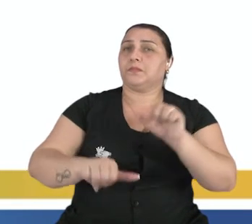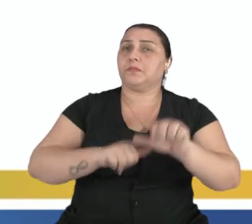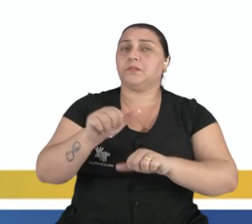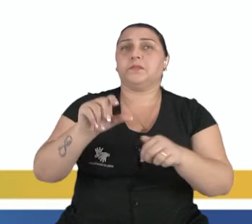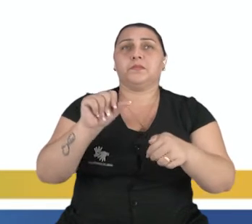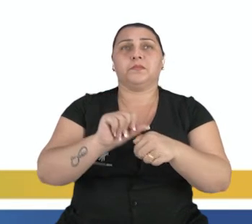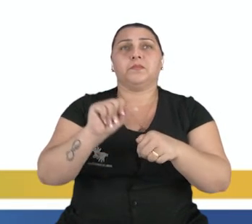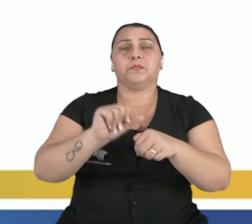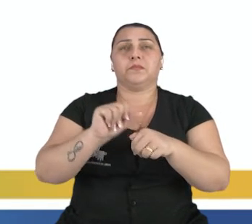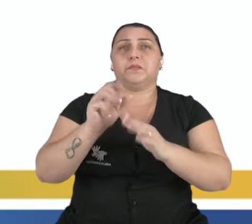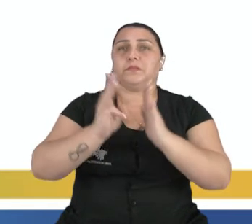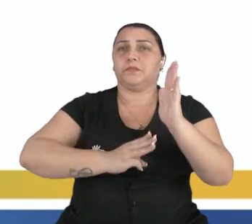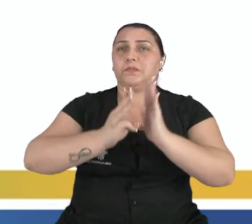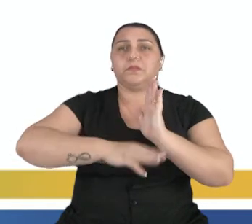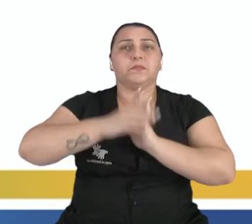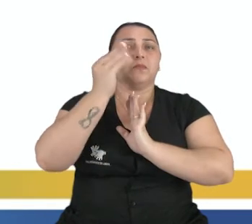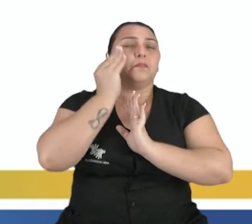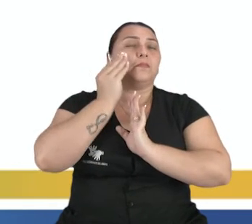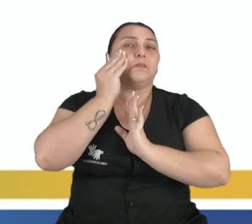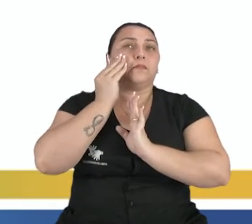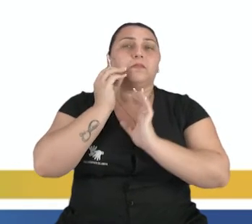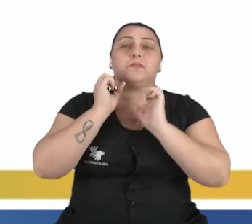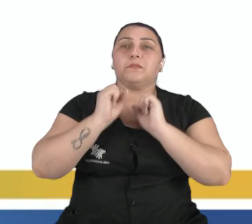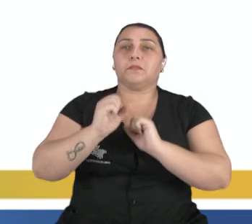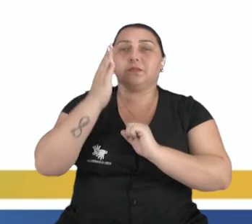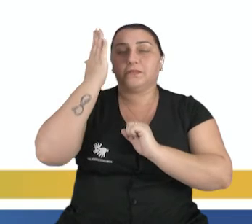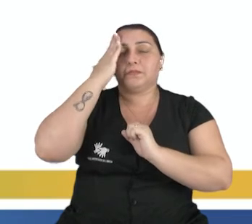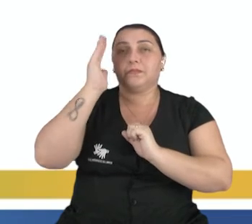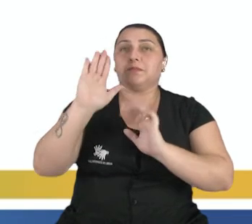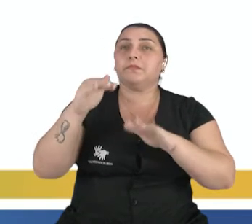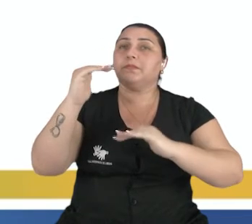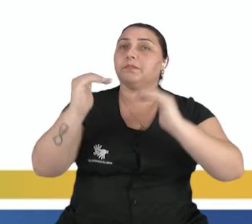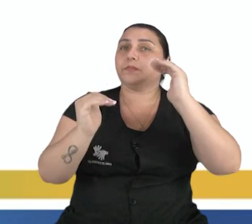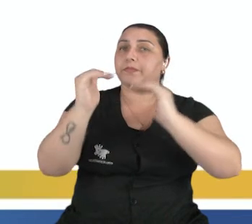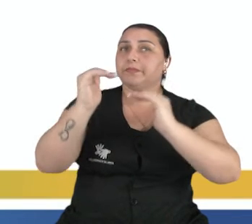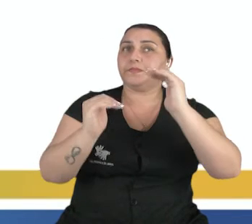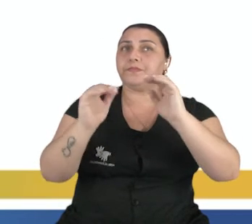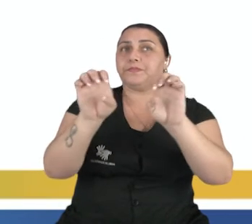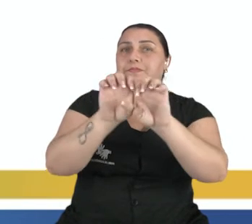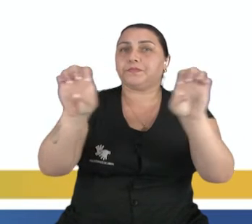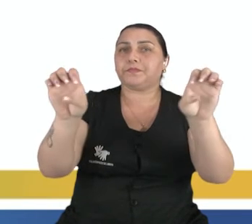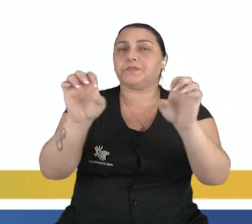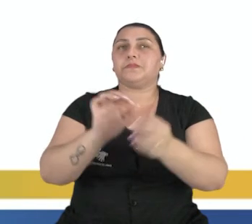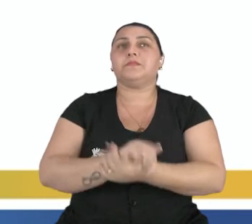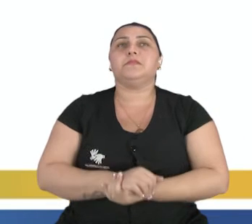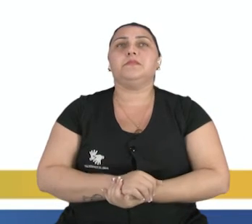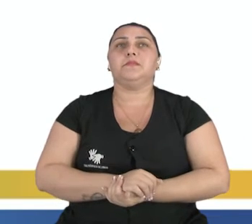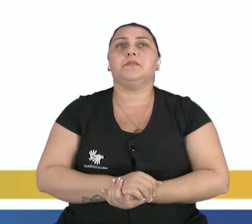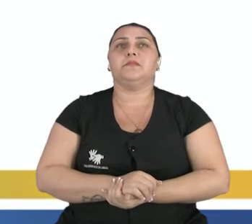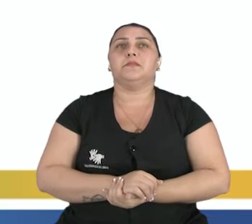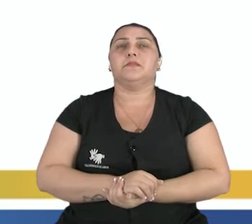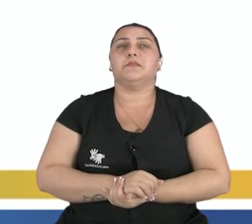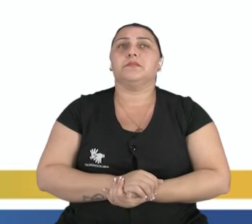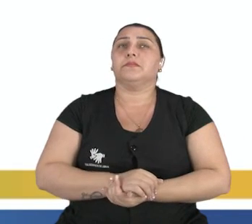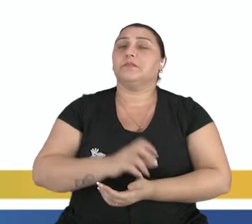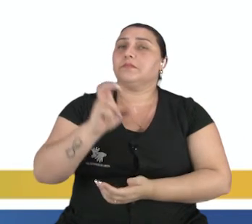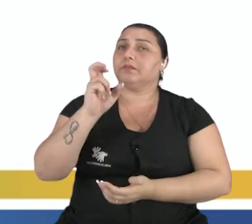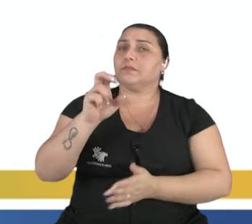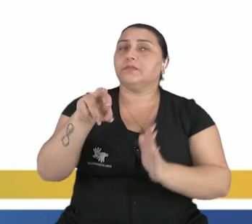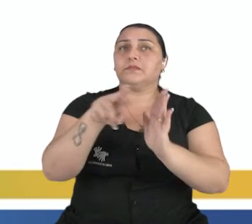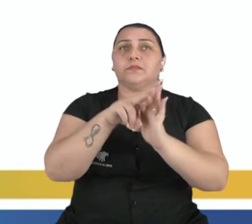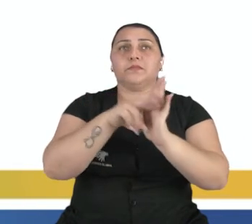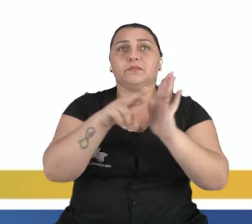você vai fazer um método de tentativa para poder saber qual é o balanceamento dessa equação. Então, a quinta